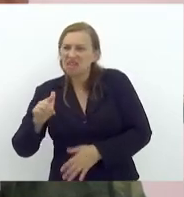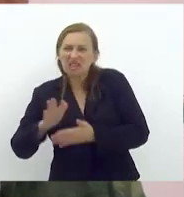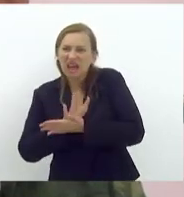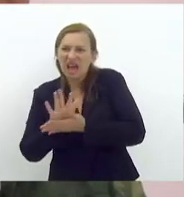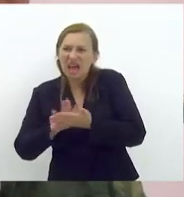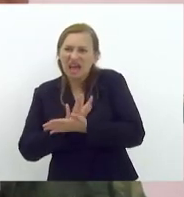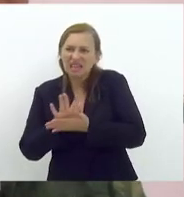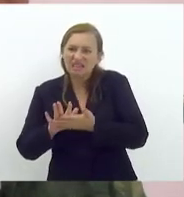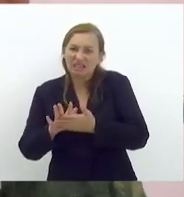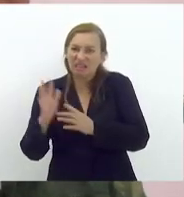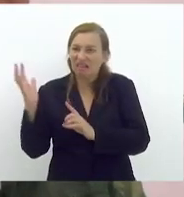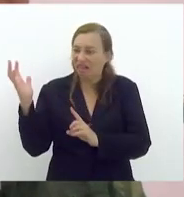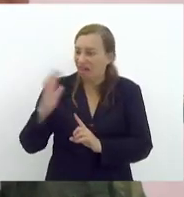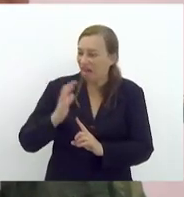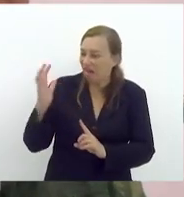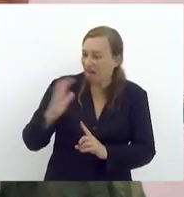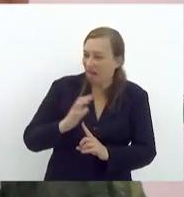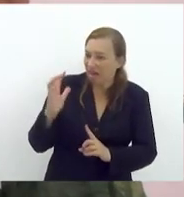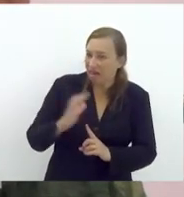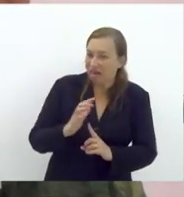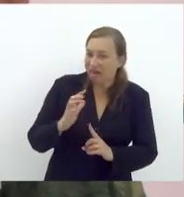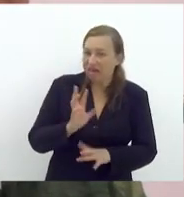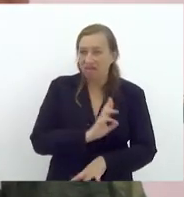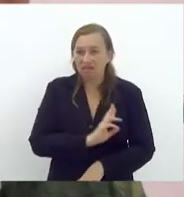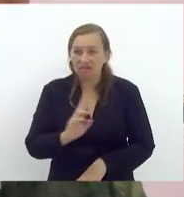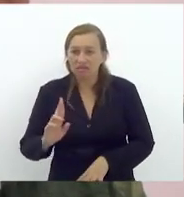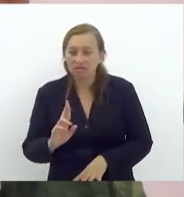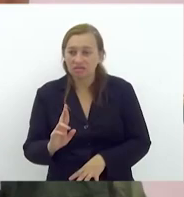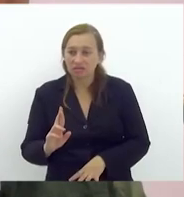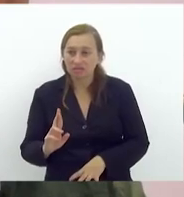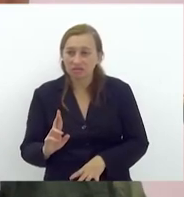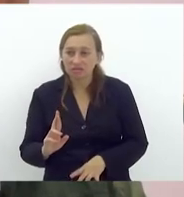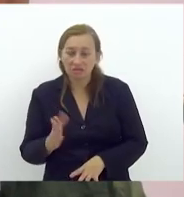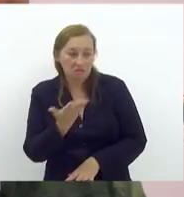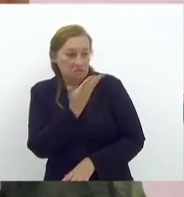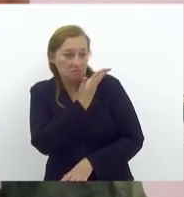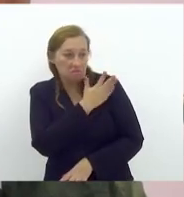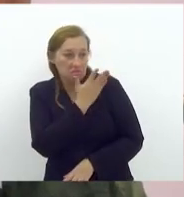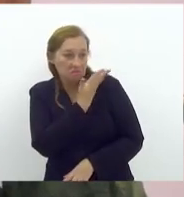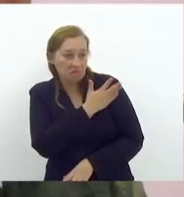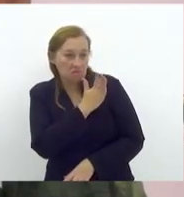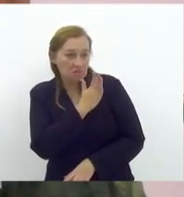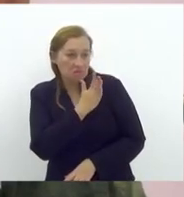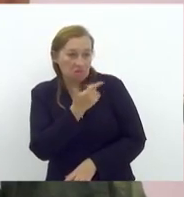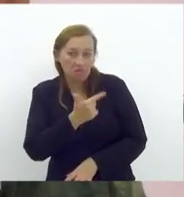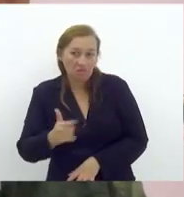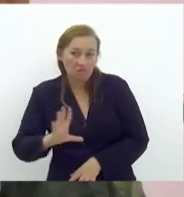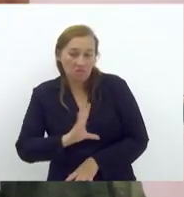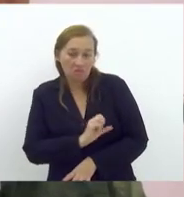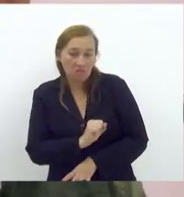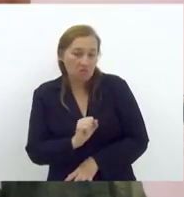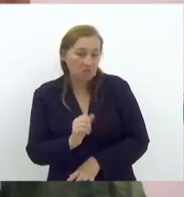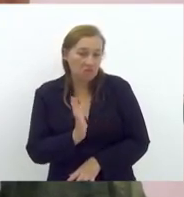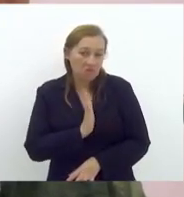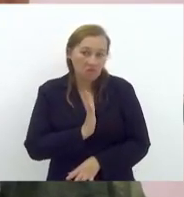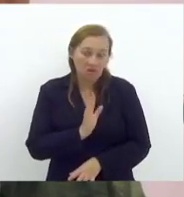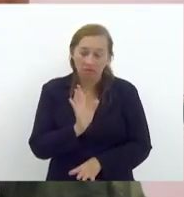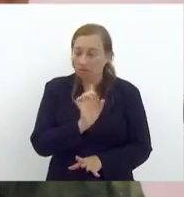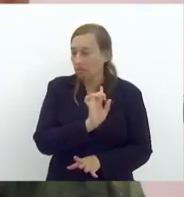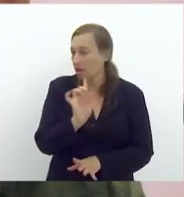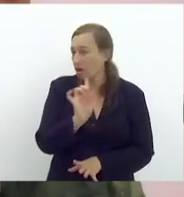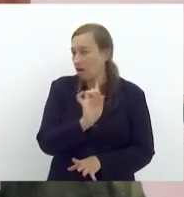com esse fá natismo religioso careta preconceituoso sem amor no coração não